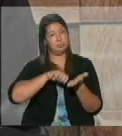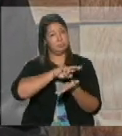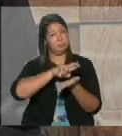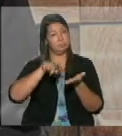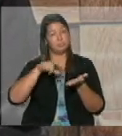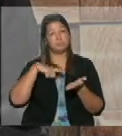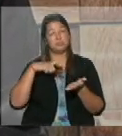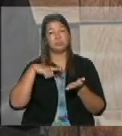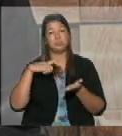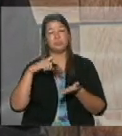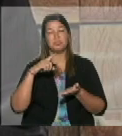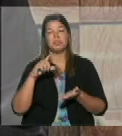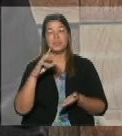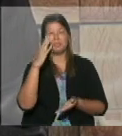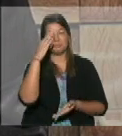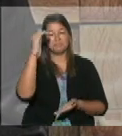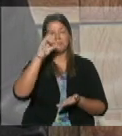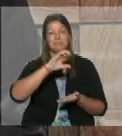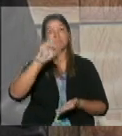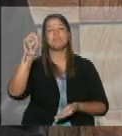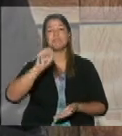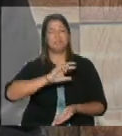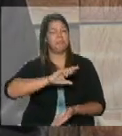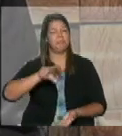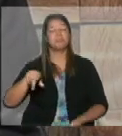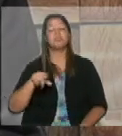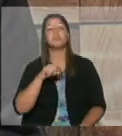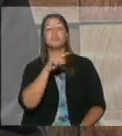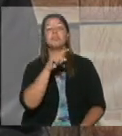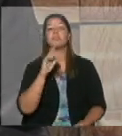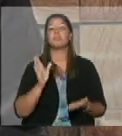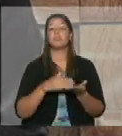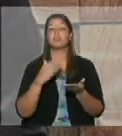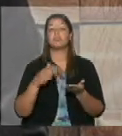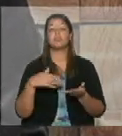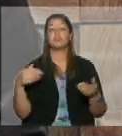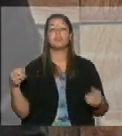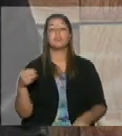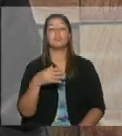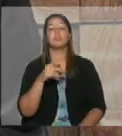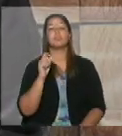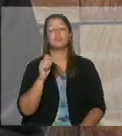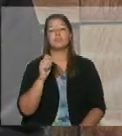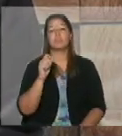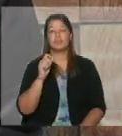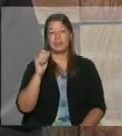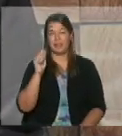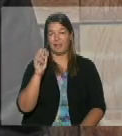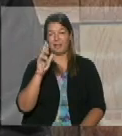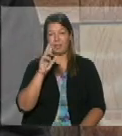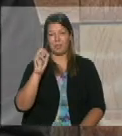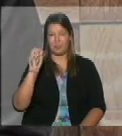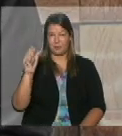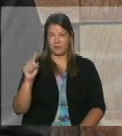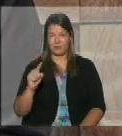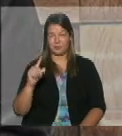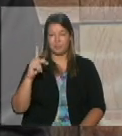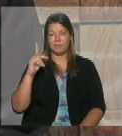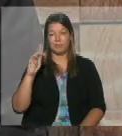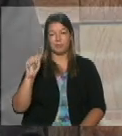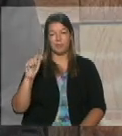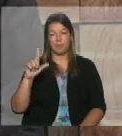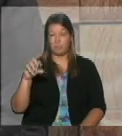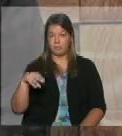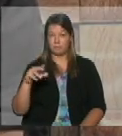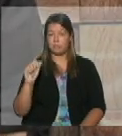títulos que lideram os mais bem-sucedidos livros, entre eles o recente Arroz de Palma. Com alegria, muito